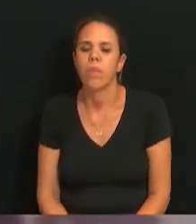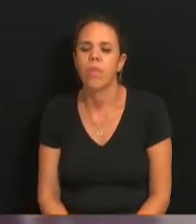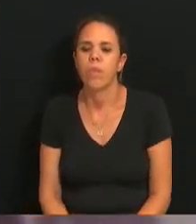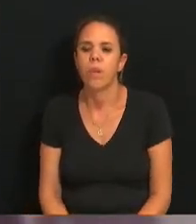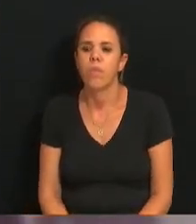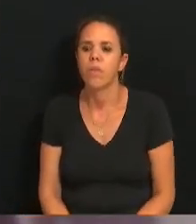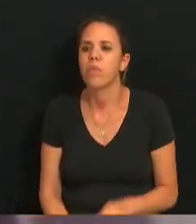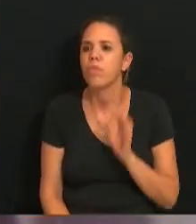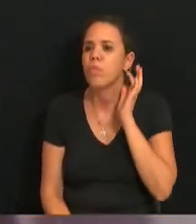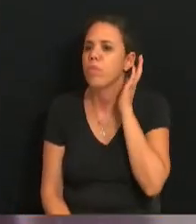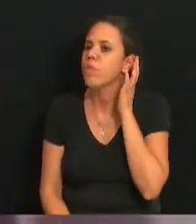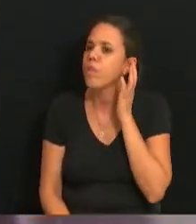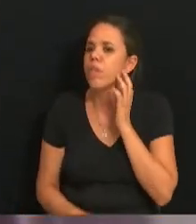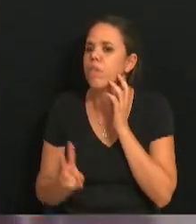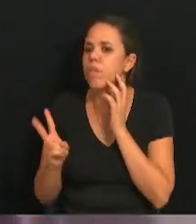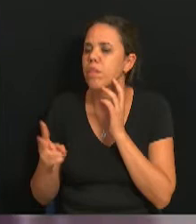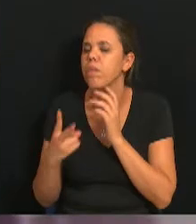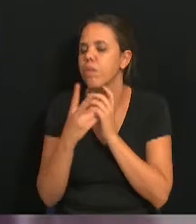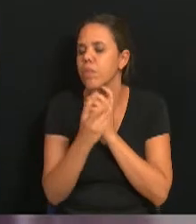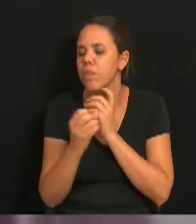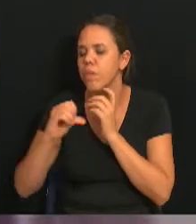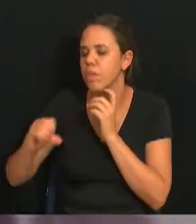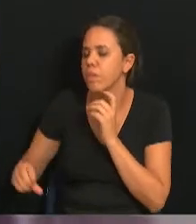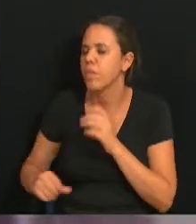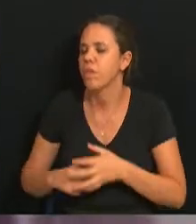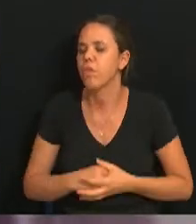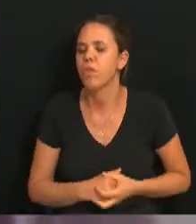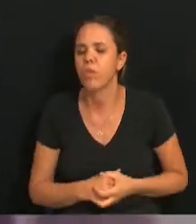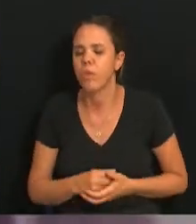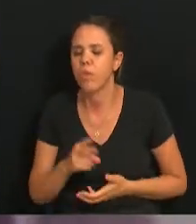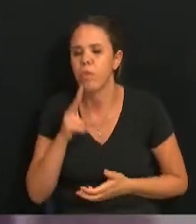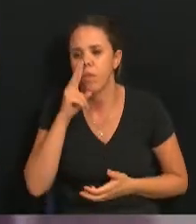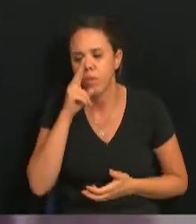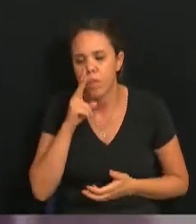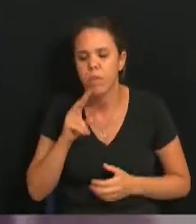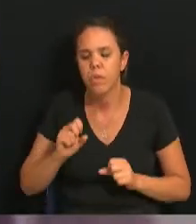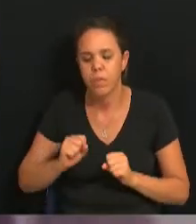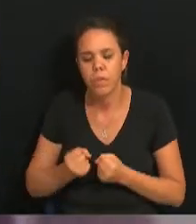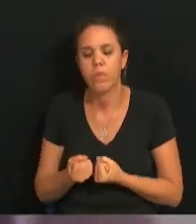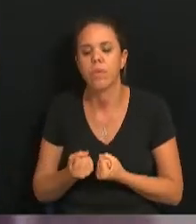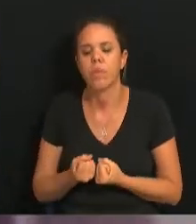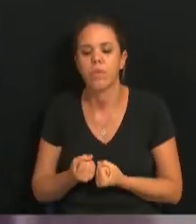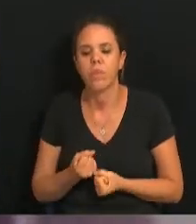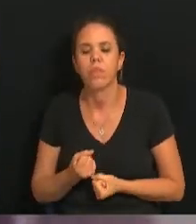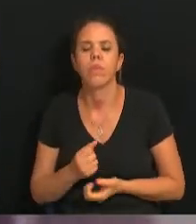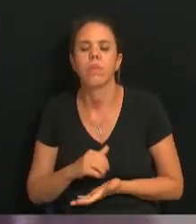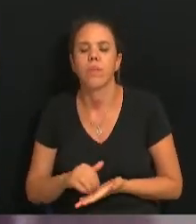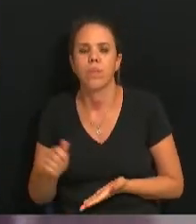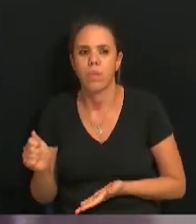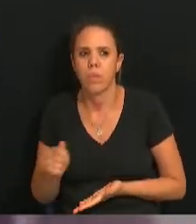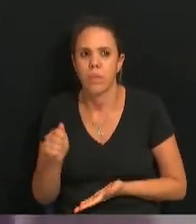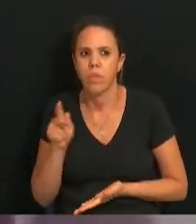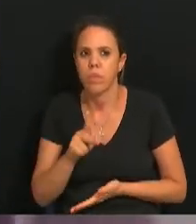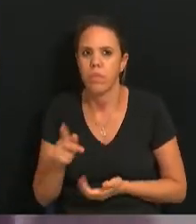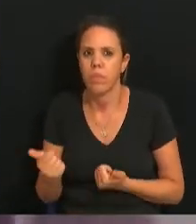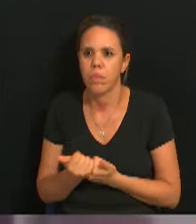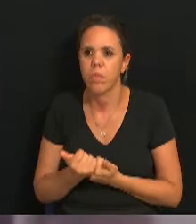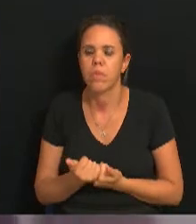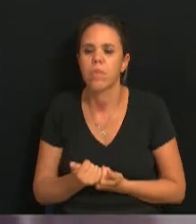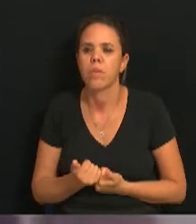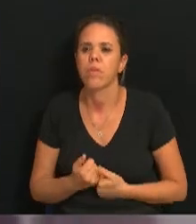sempre buscou isso desde 2009 e é muito fortemente defendido dentro da APAC, da Associação dos Professores Adjuntos 1 e